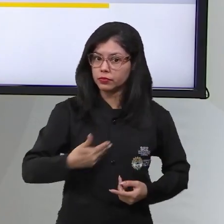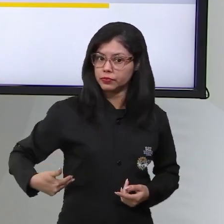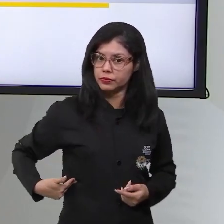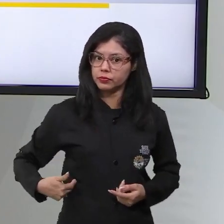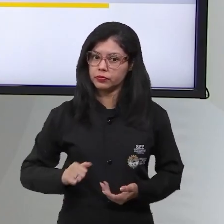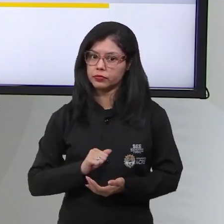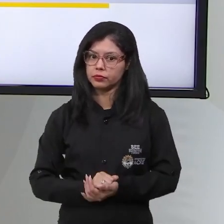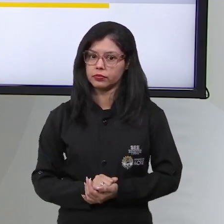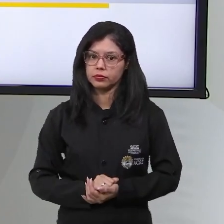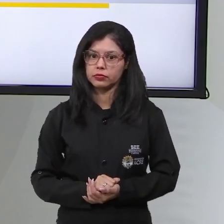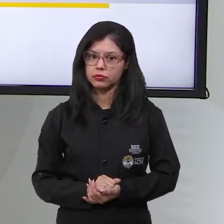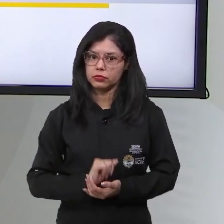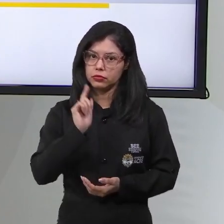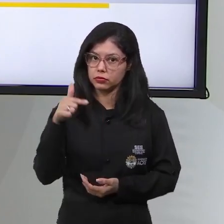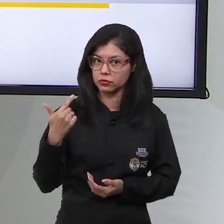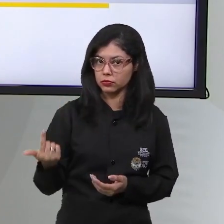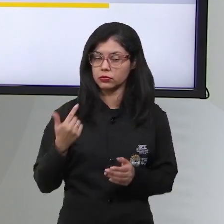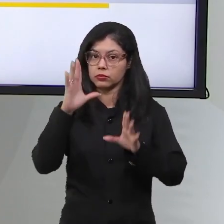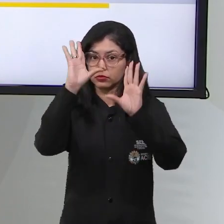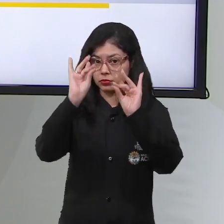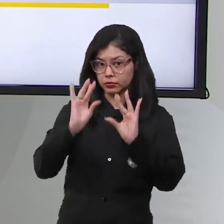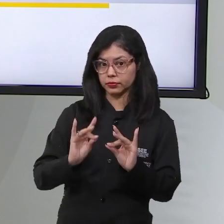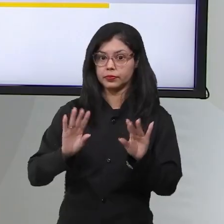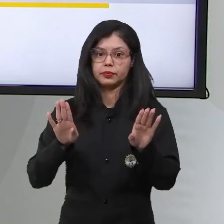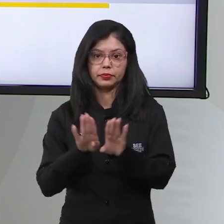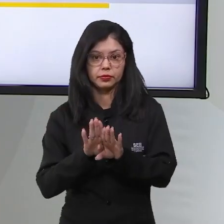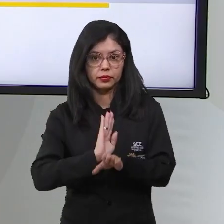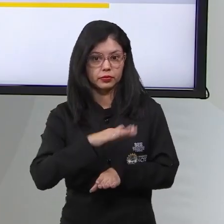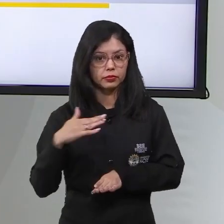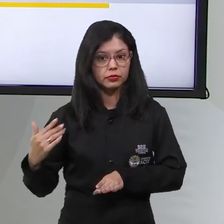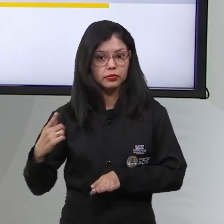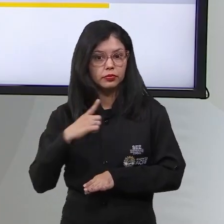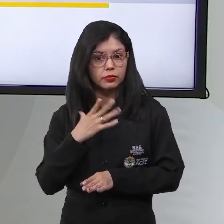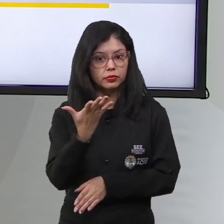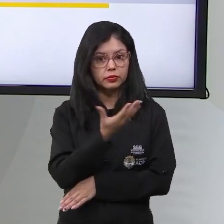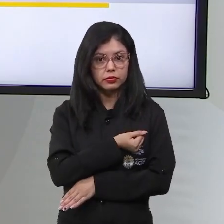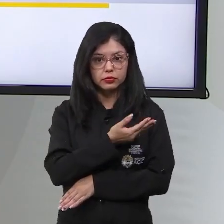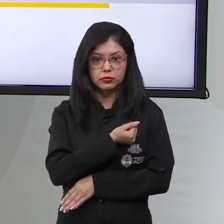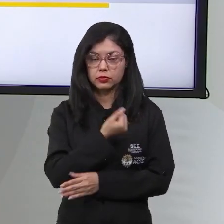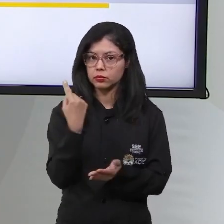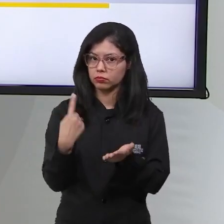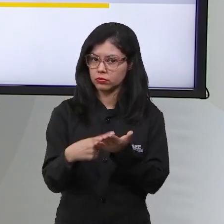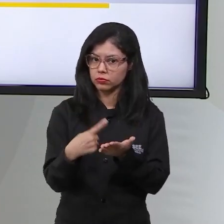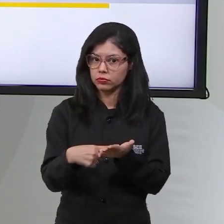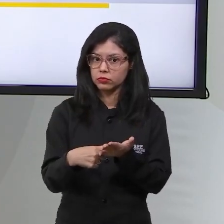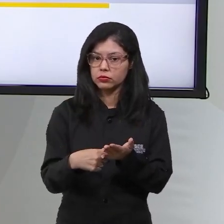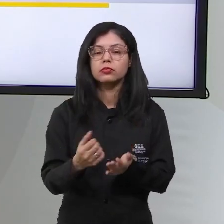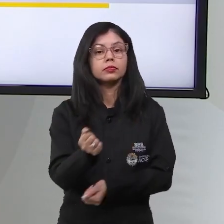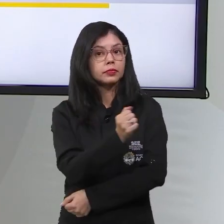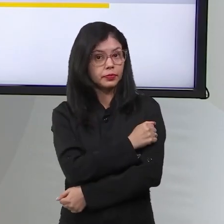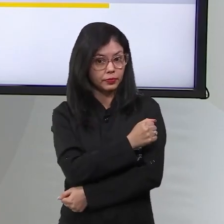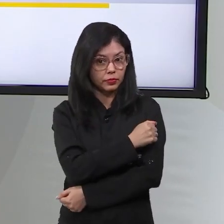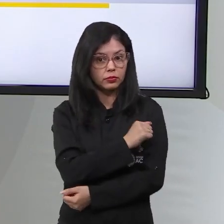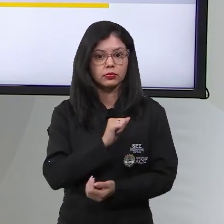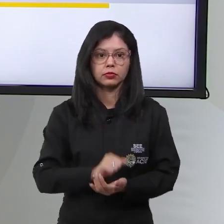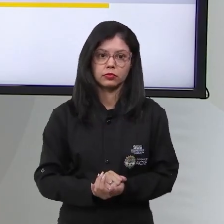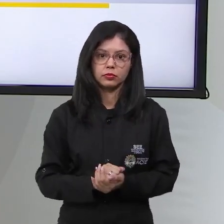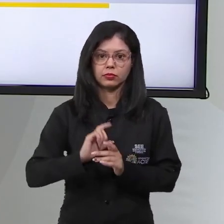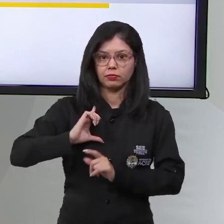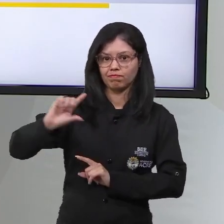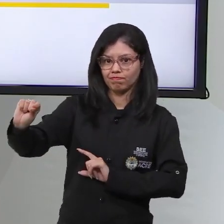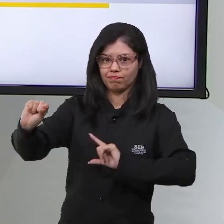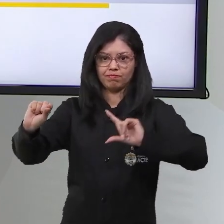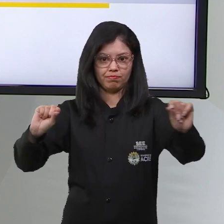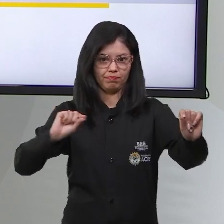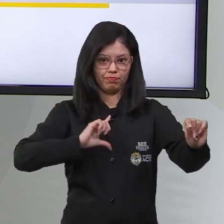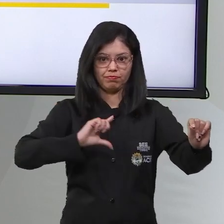públicas? Uma outra indagação. Quando eu tenho um número considerável de alunos